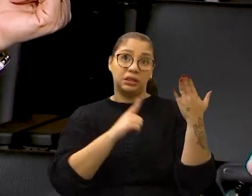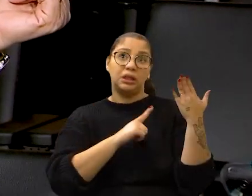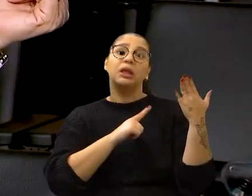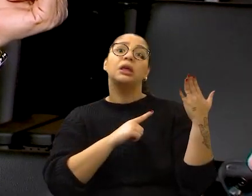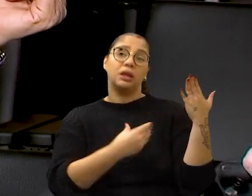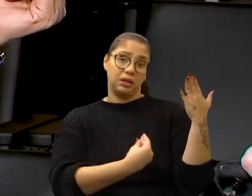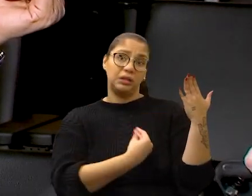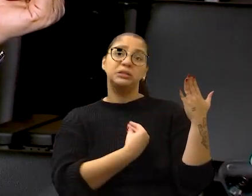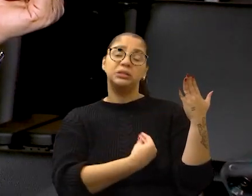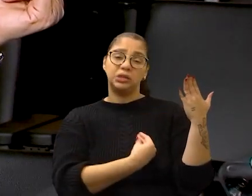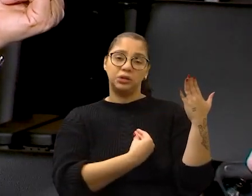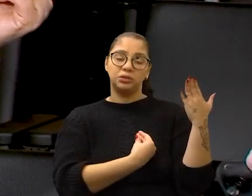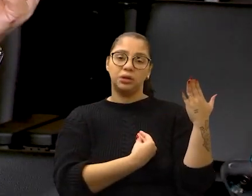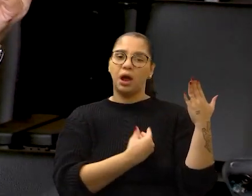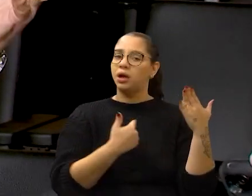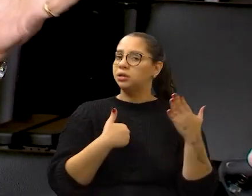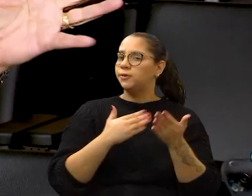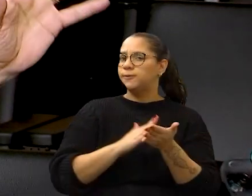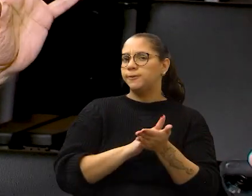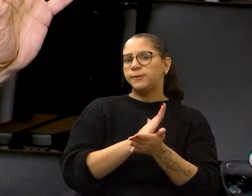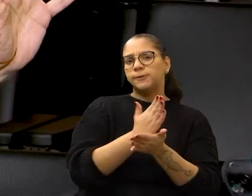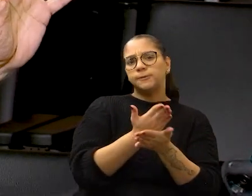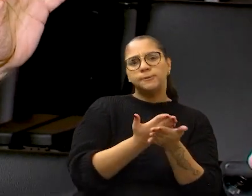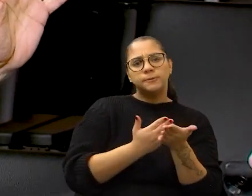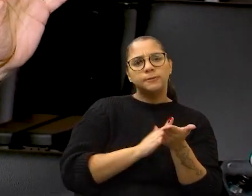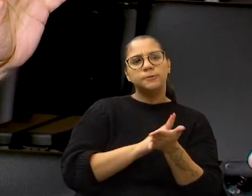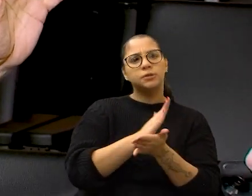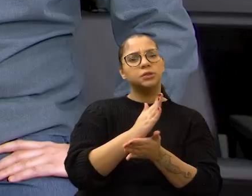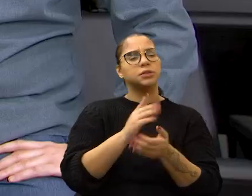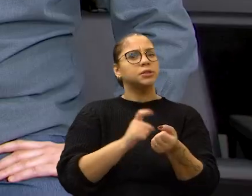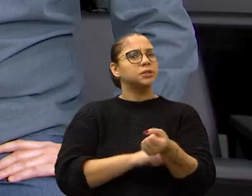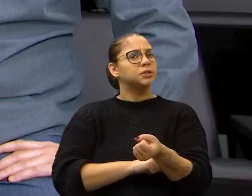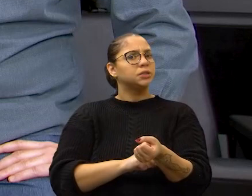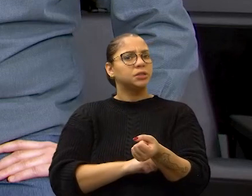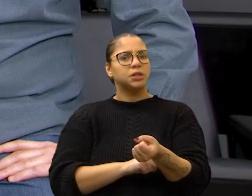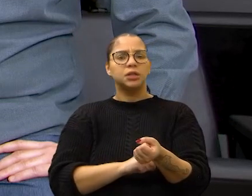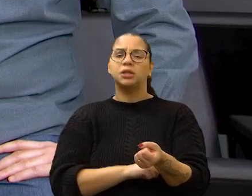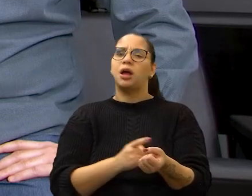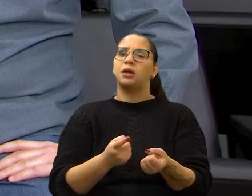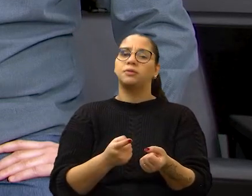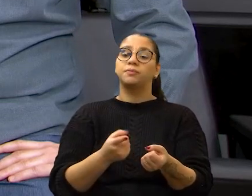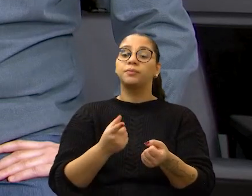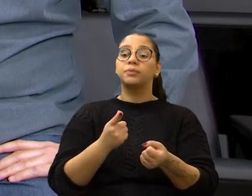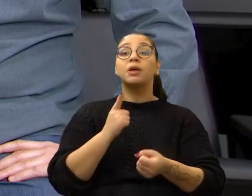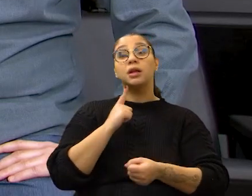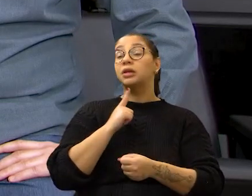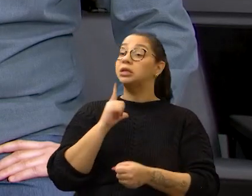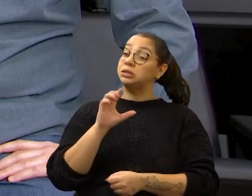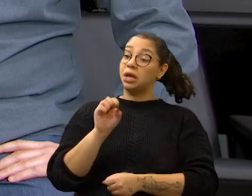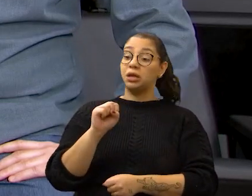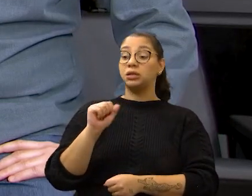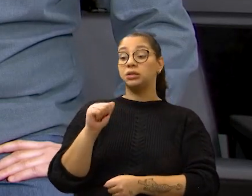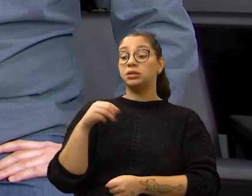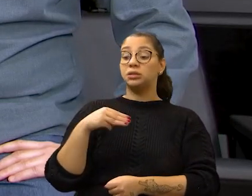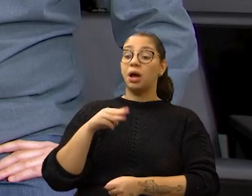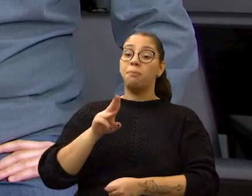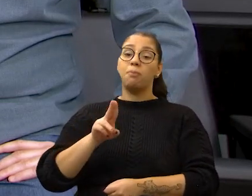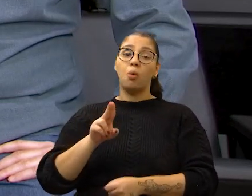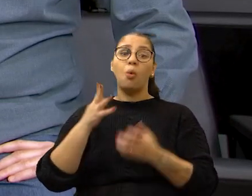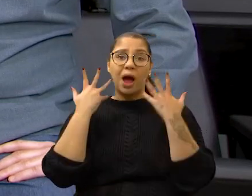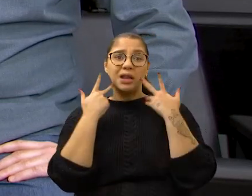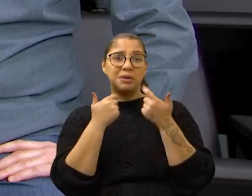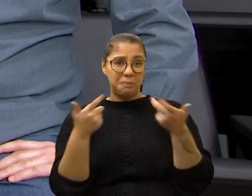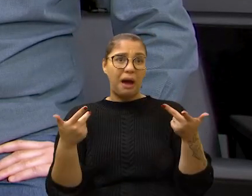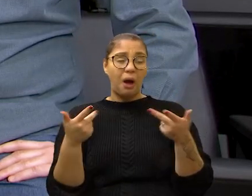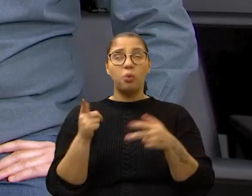tem, sabe? E isso me deixa um pouco irritada. Ah, vamos dizer que tem SAMU animal, em Campinas tem SAMU animal,